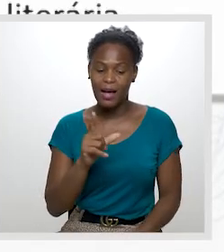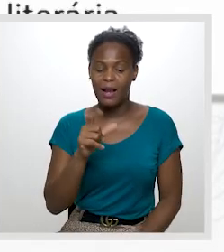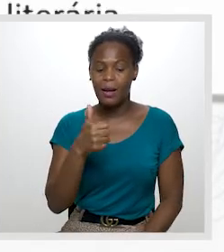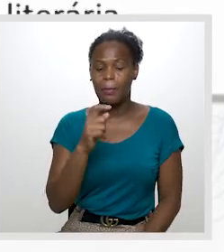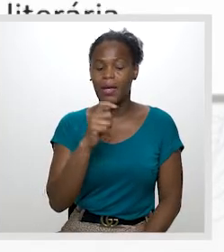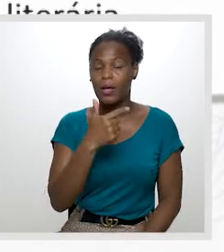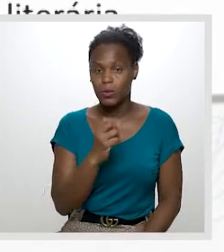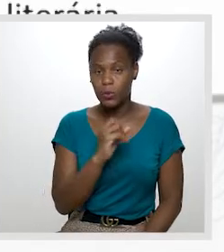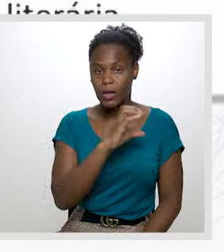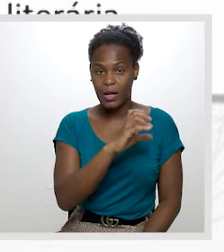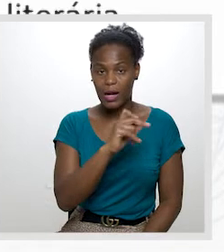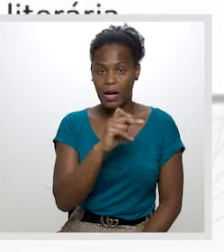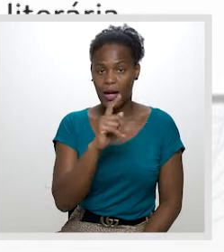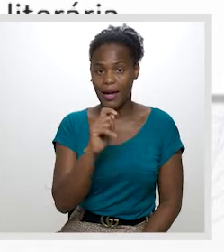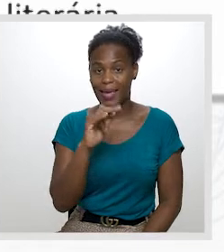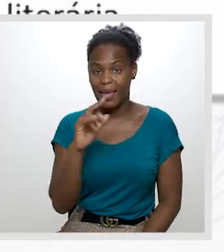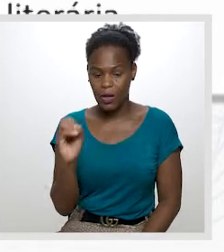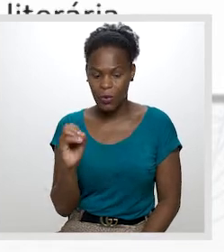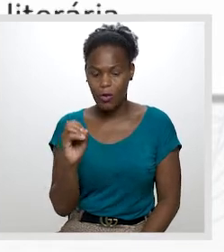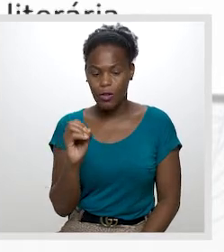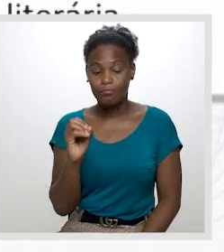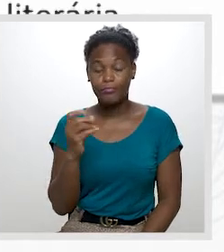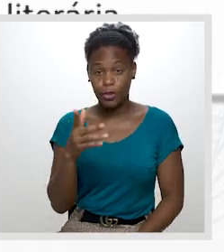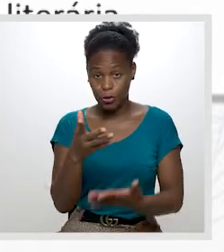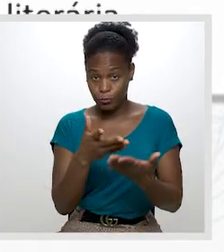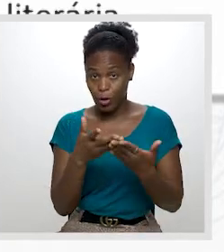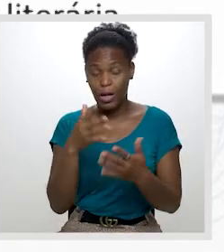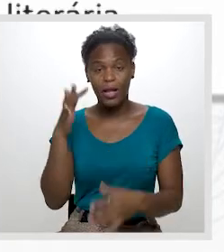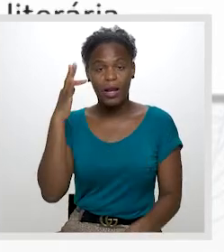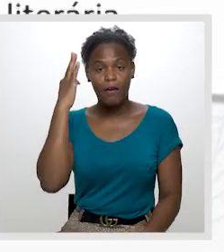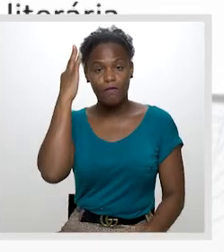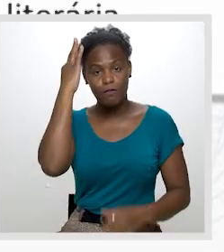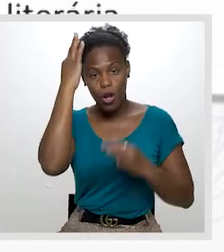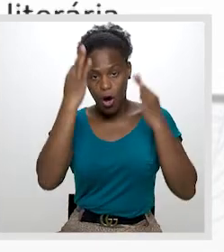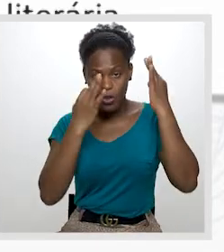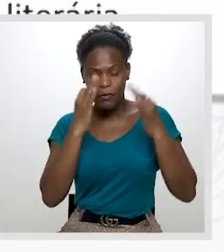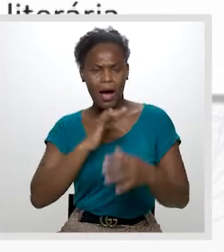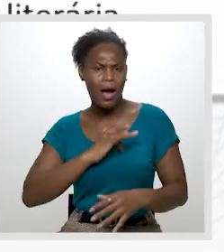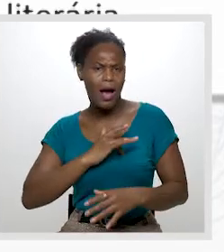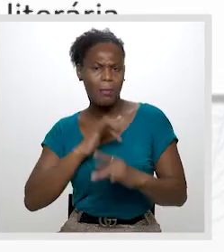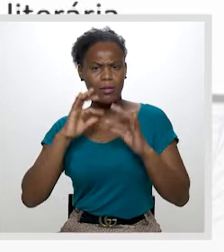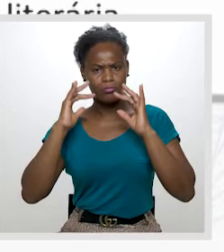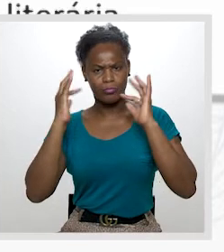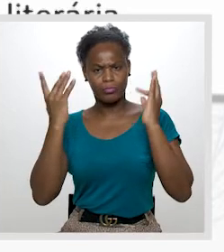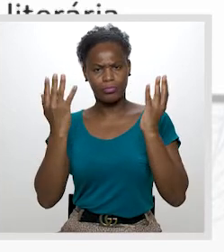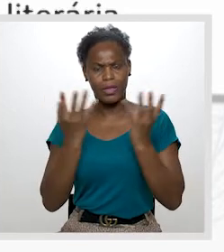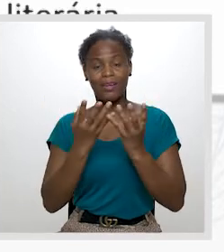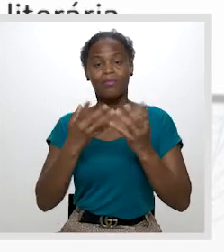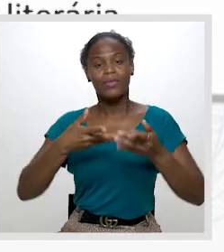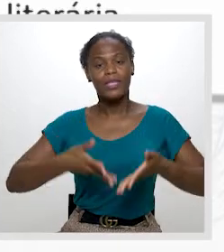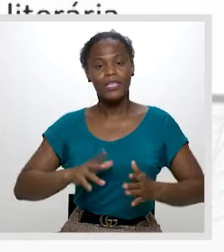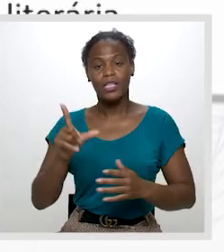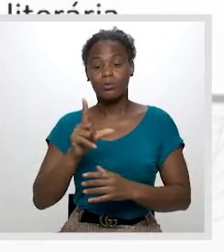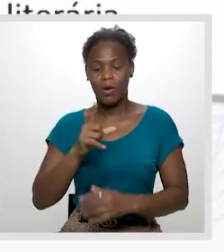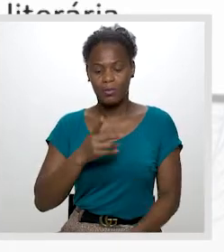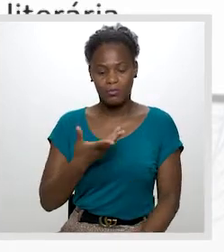Começando com Alberto Caeiro, que era um iletrado, filósofo e amante da natureza. Nasceu em Lisboa